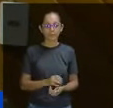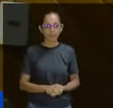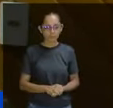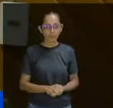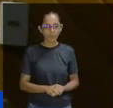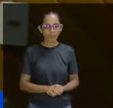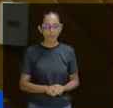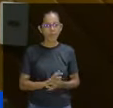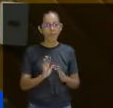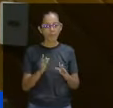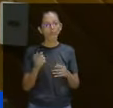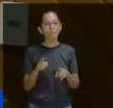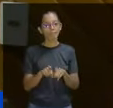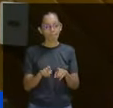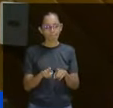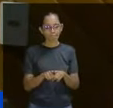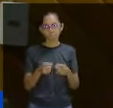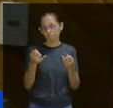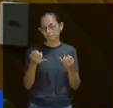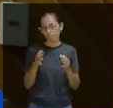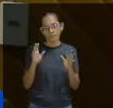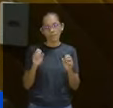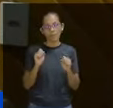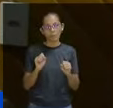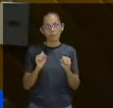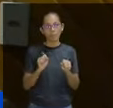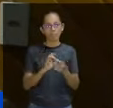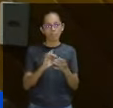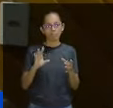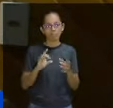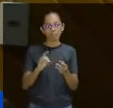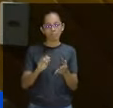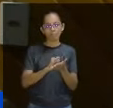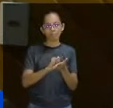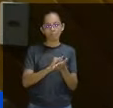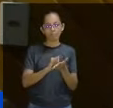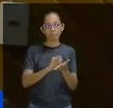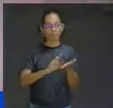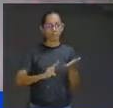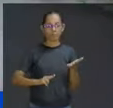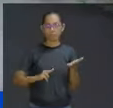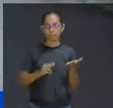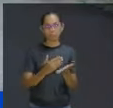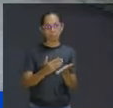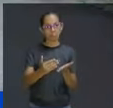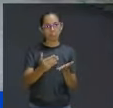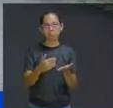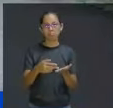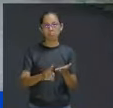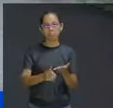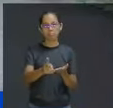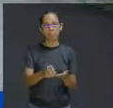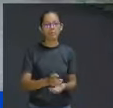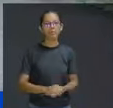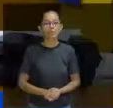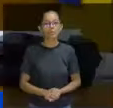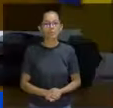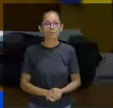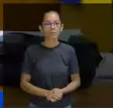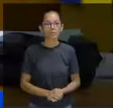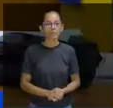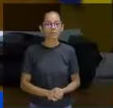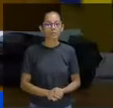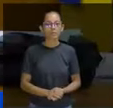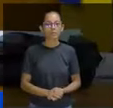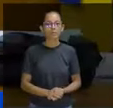de que a lista continue também, já que ela já começou, que ela continue. Eu vou ver essa comunicação, Imagem vou fazer ampla do lá plenário.